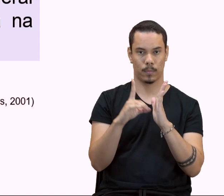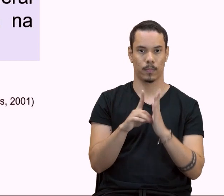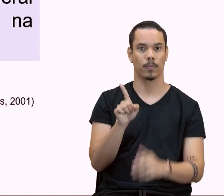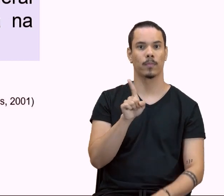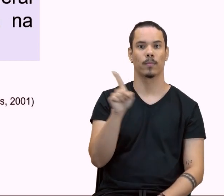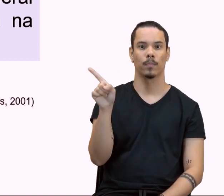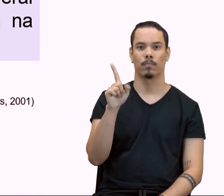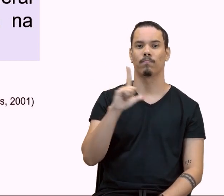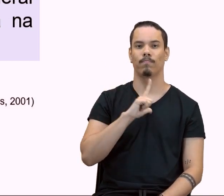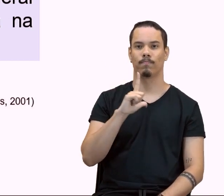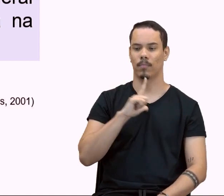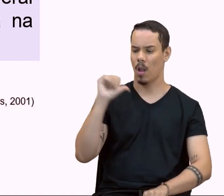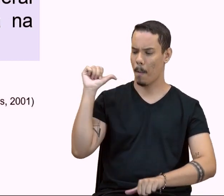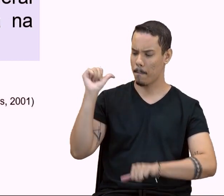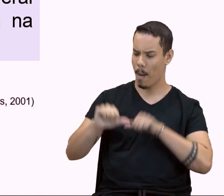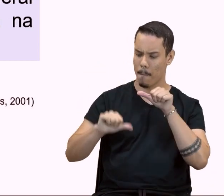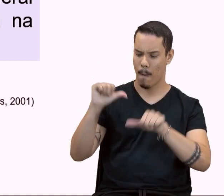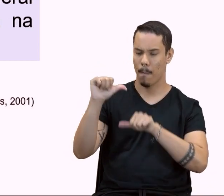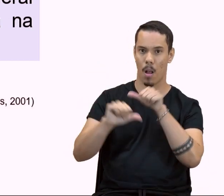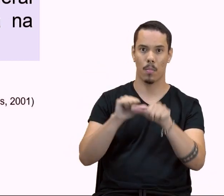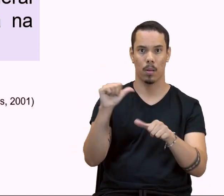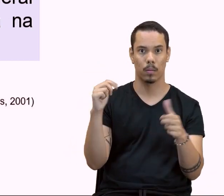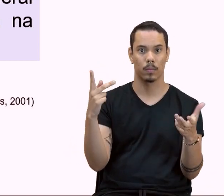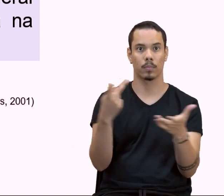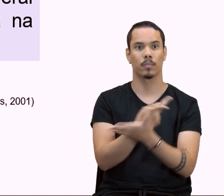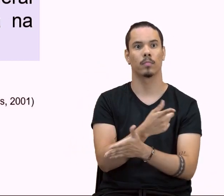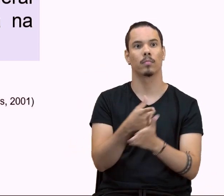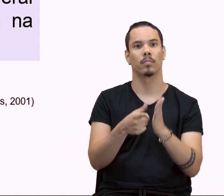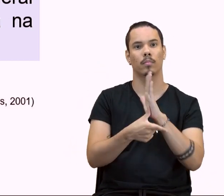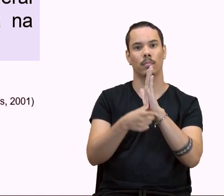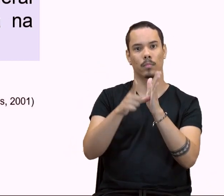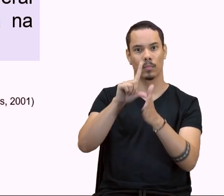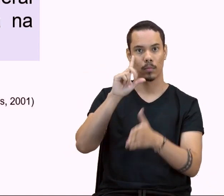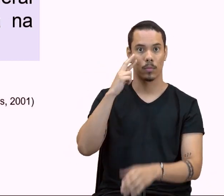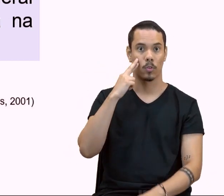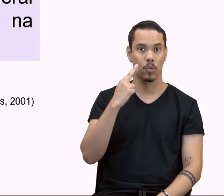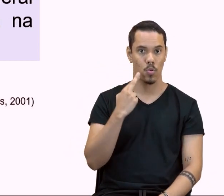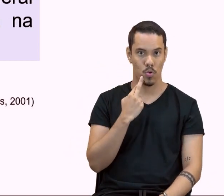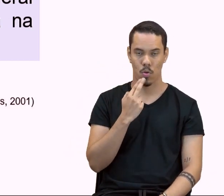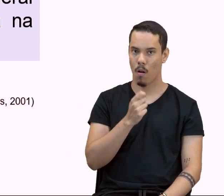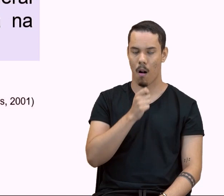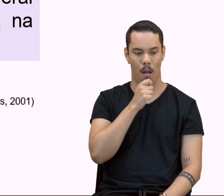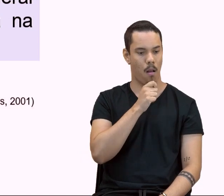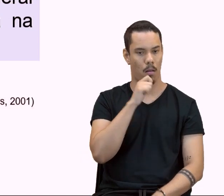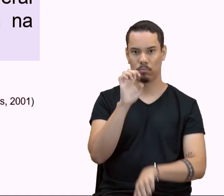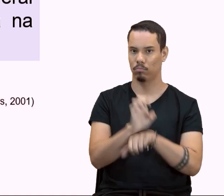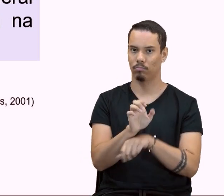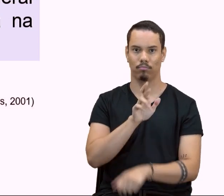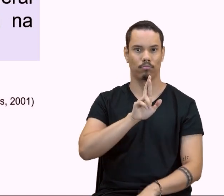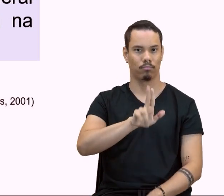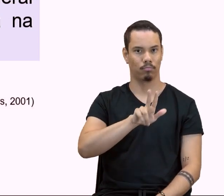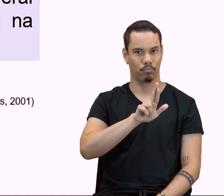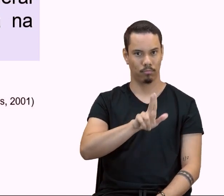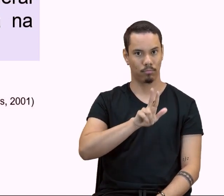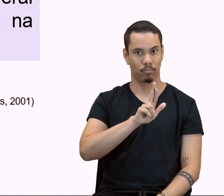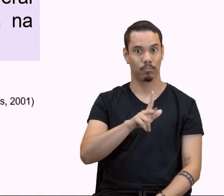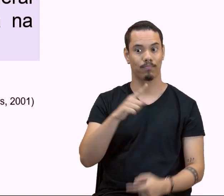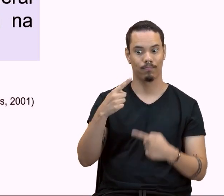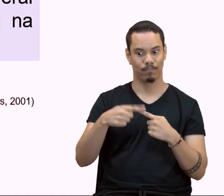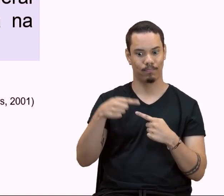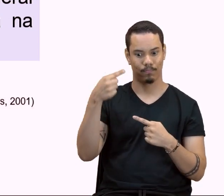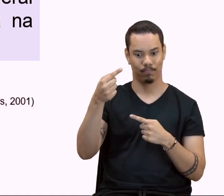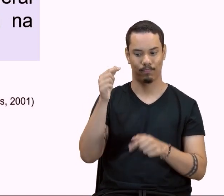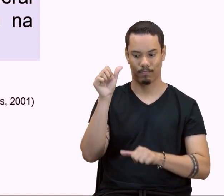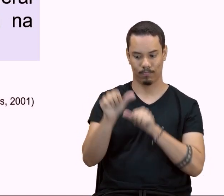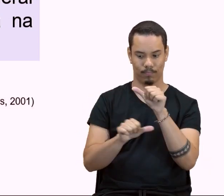mudanças aconteceram no antigo território de Rondônia, ou seja, nós não éramos estado ainda, Rogério. Com certeza. Pra você ter essa noção, nós não